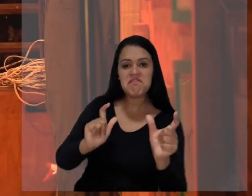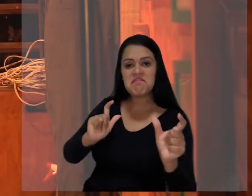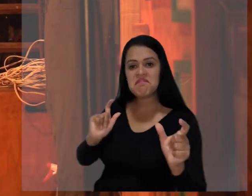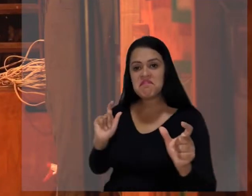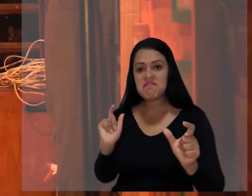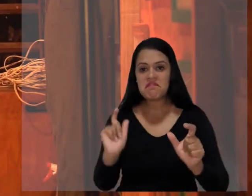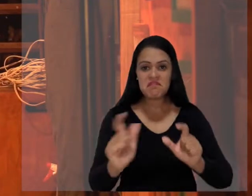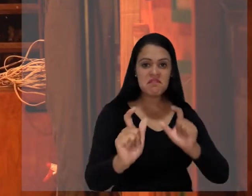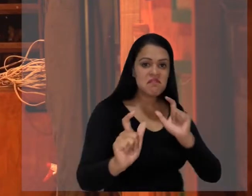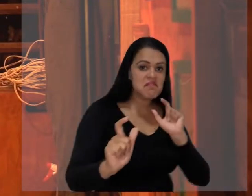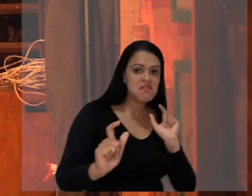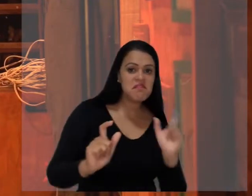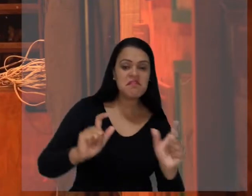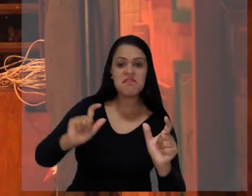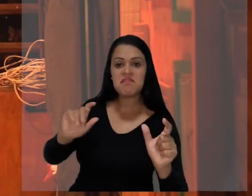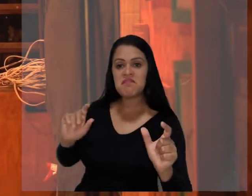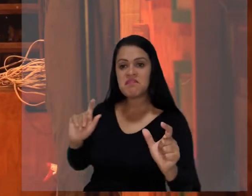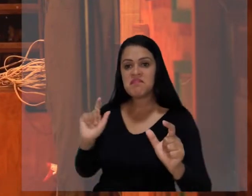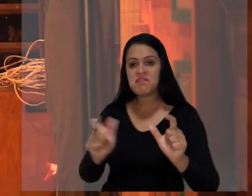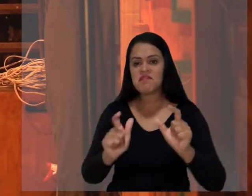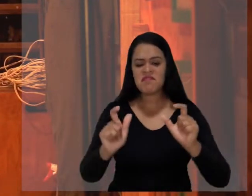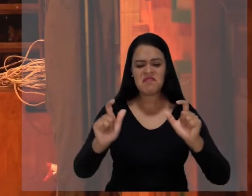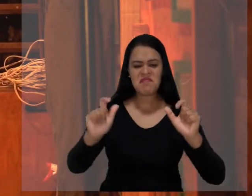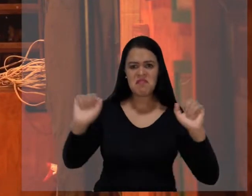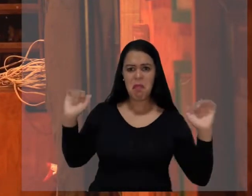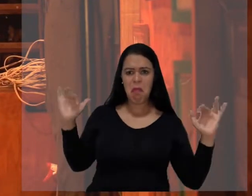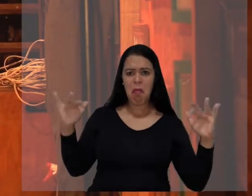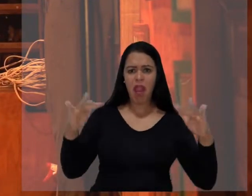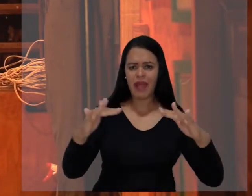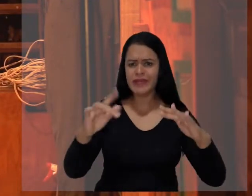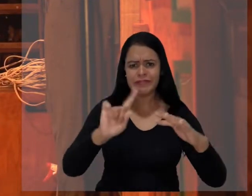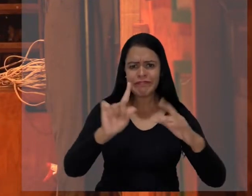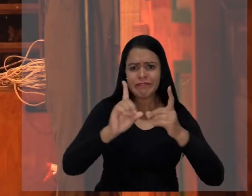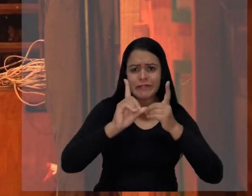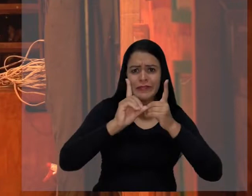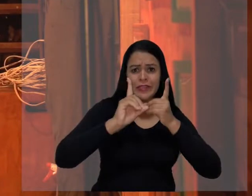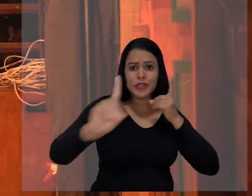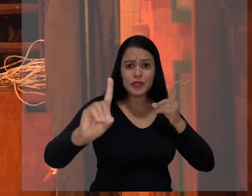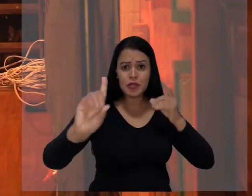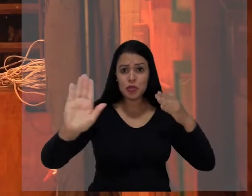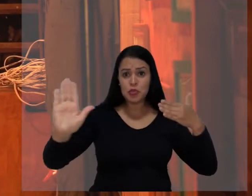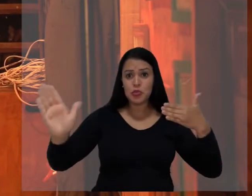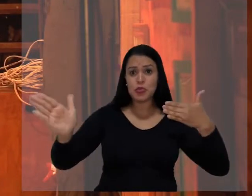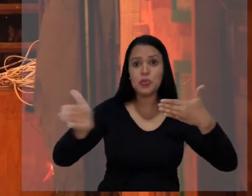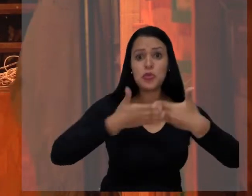Use mask. No agglomeration. Lockdown.